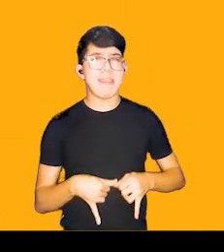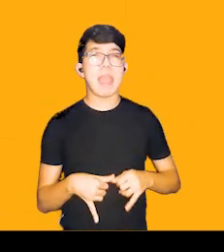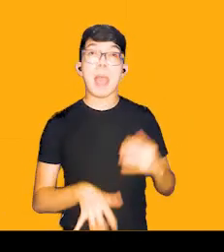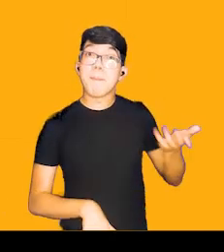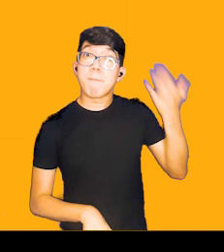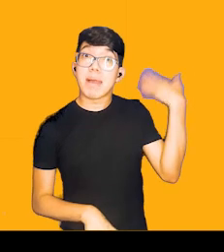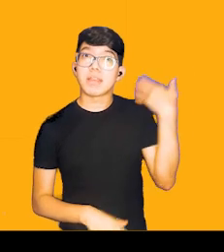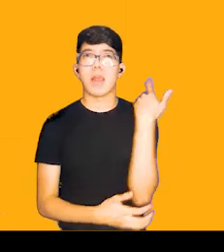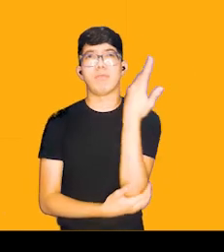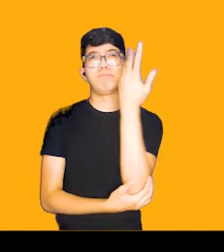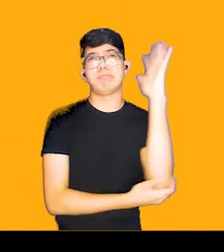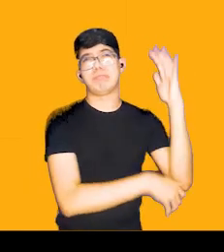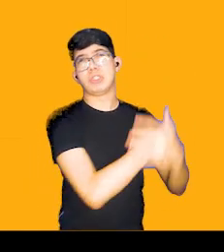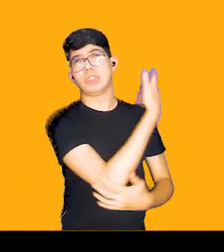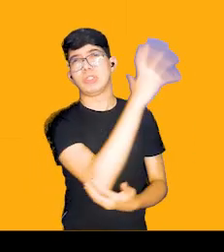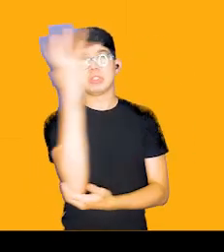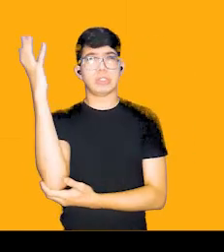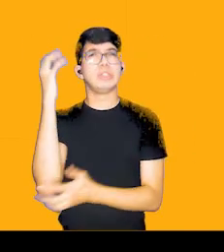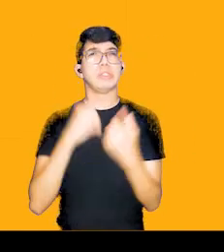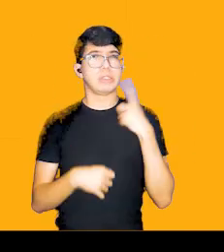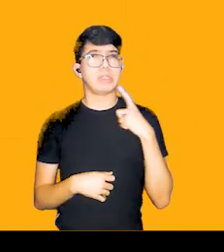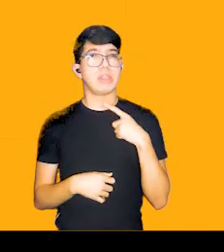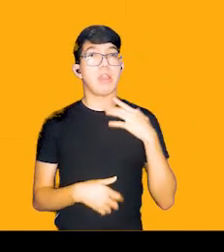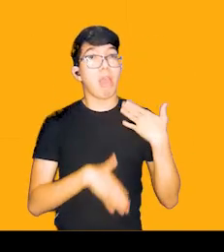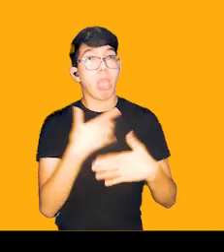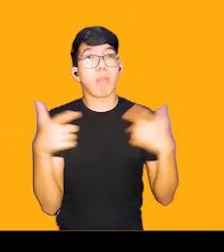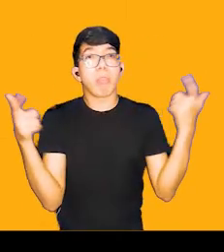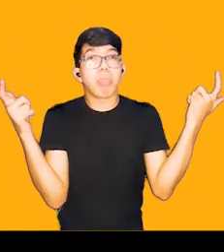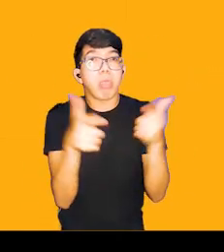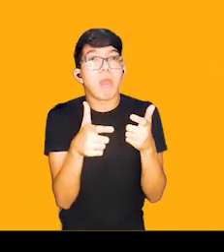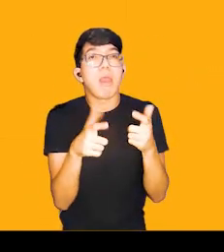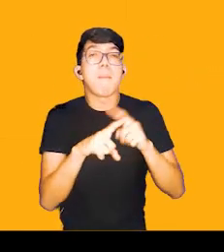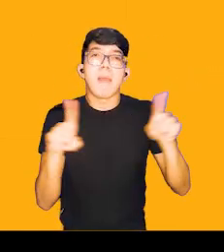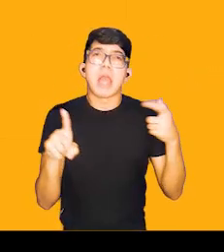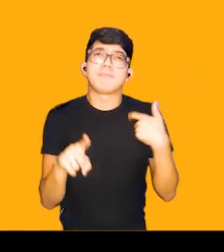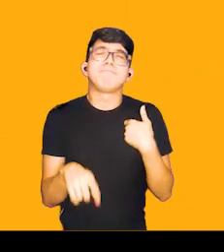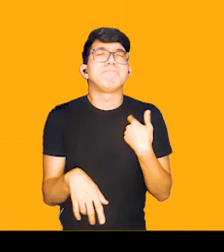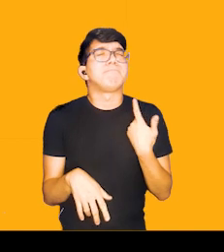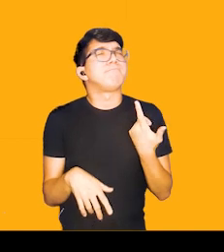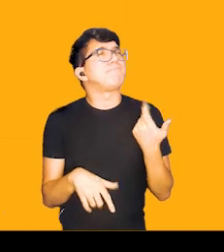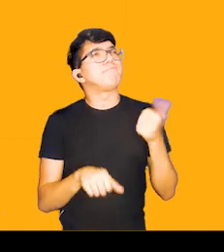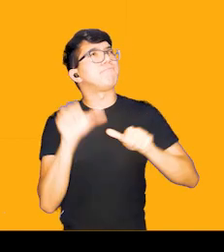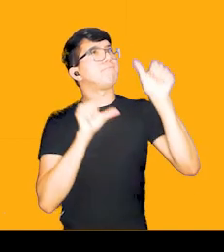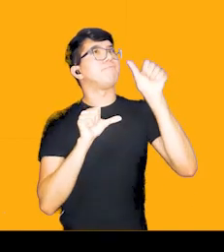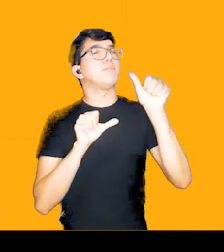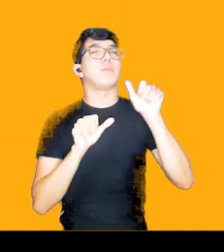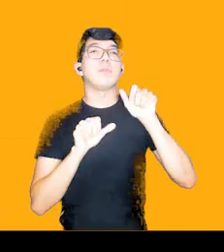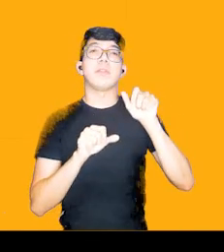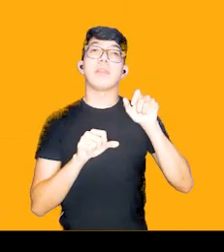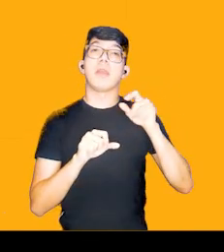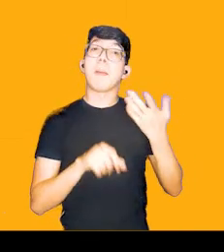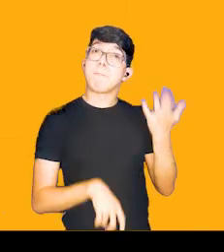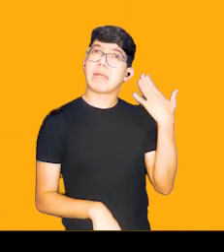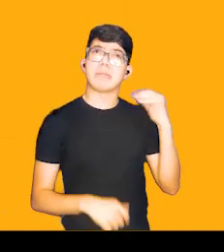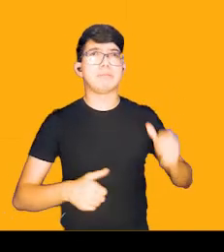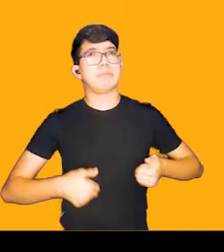tem hoje, mas foi reduzido, né? Eu gostei muito, assim, aquele, a primeira vista,